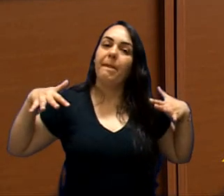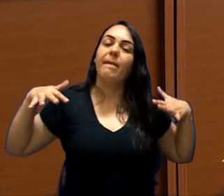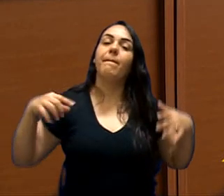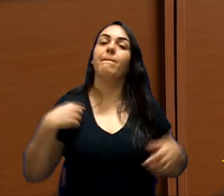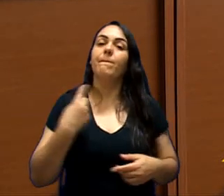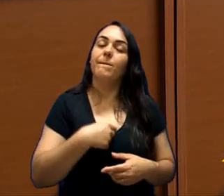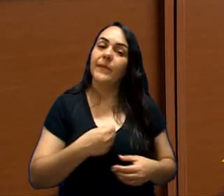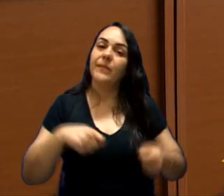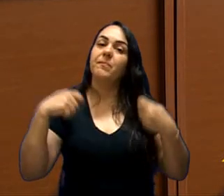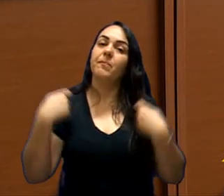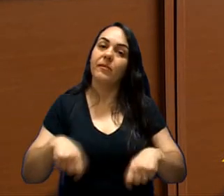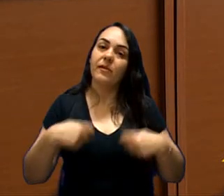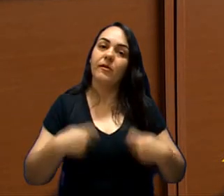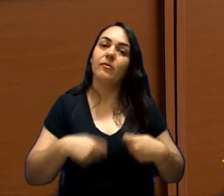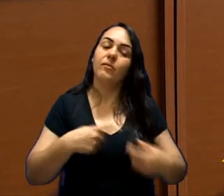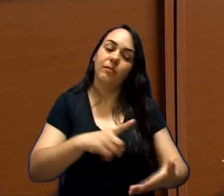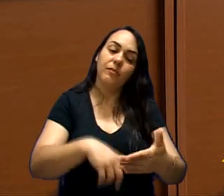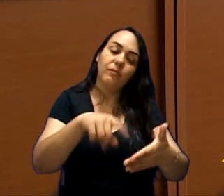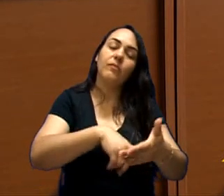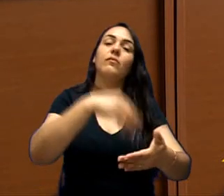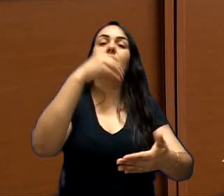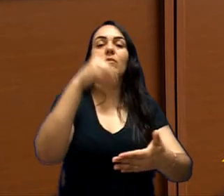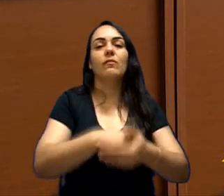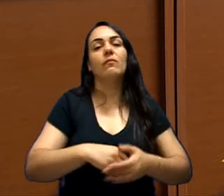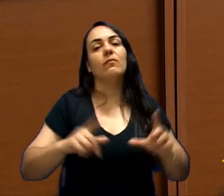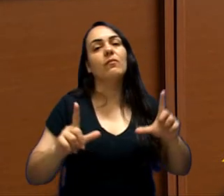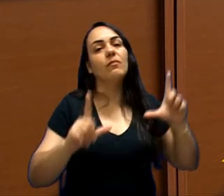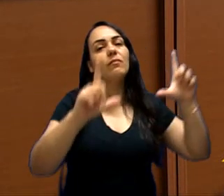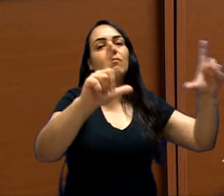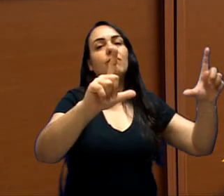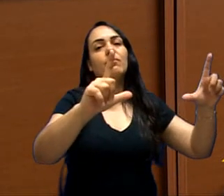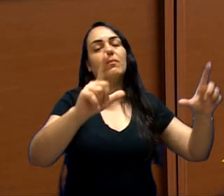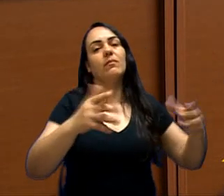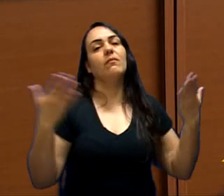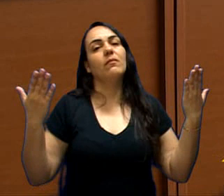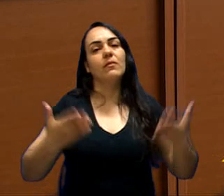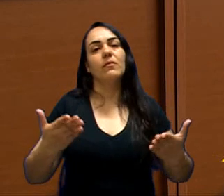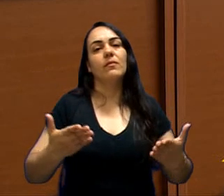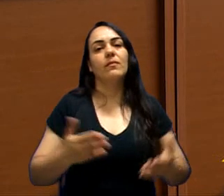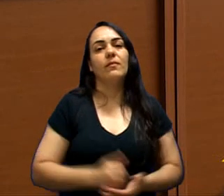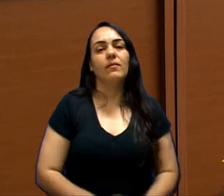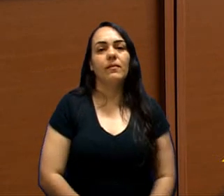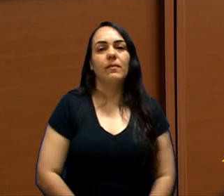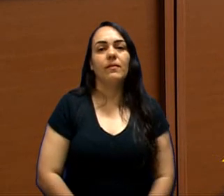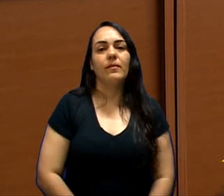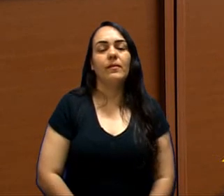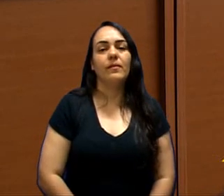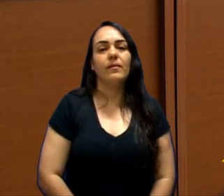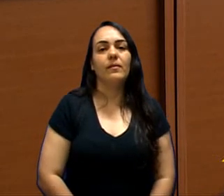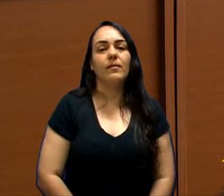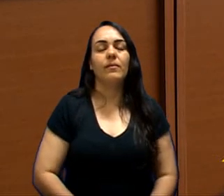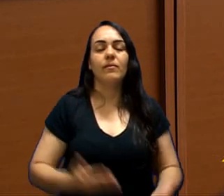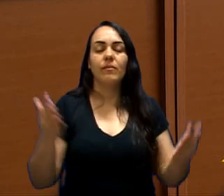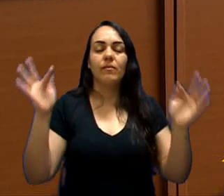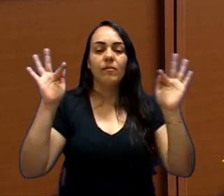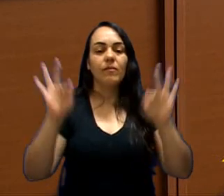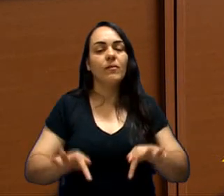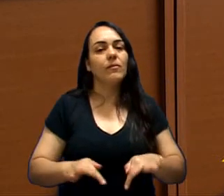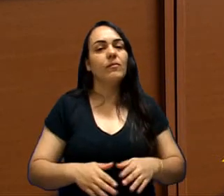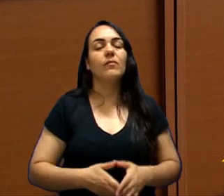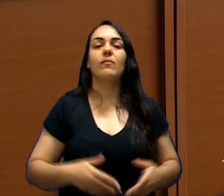sequência de votações no painel. Você está escrevendo um livro? Encerrada a